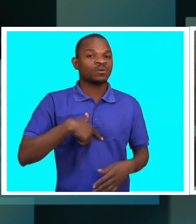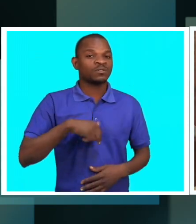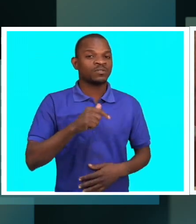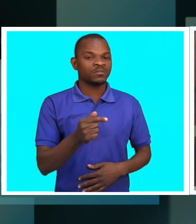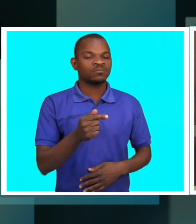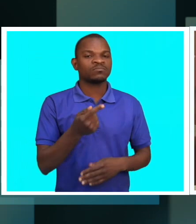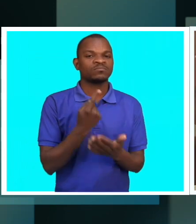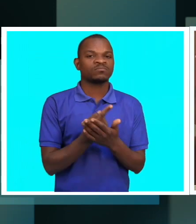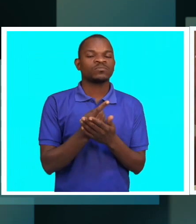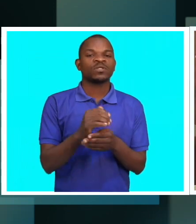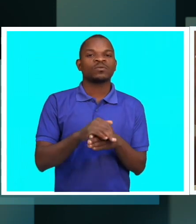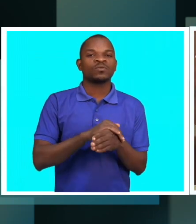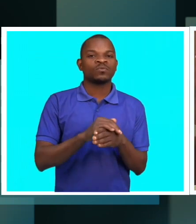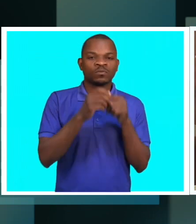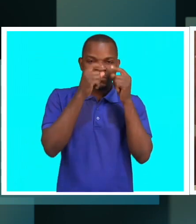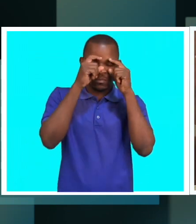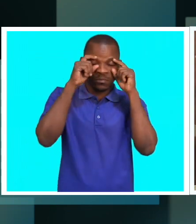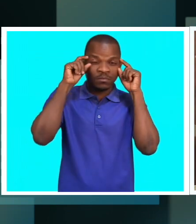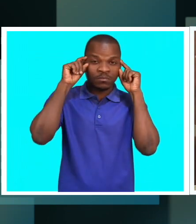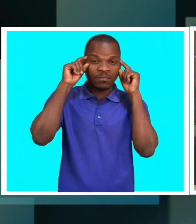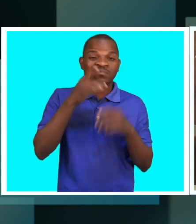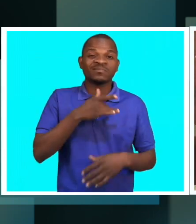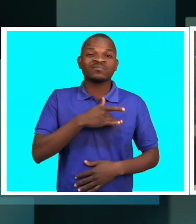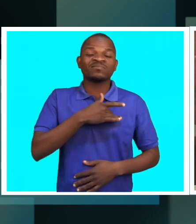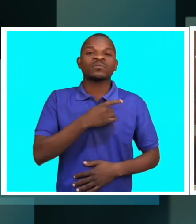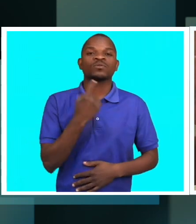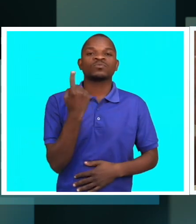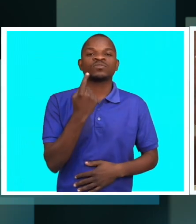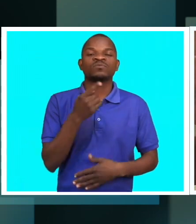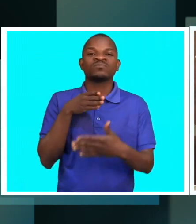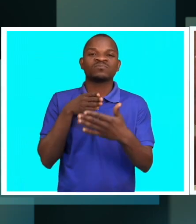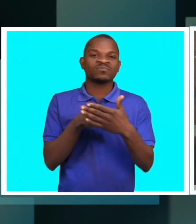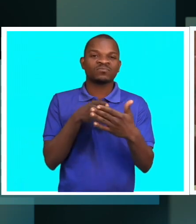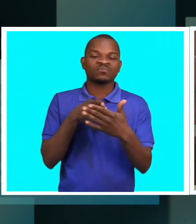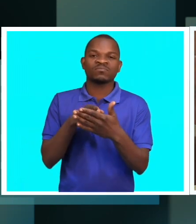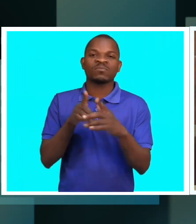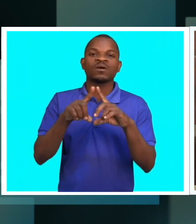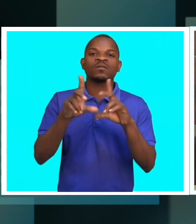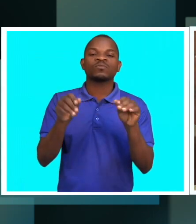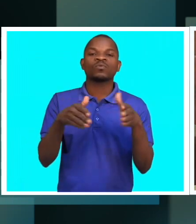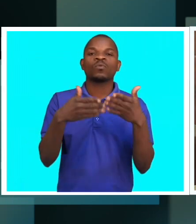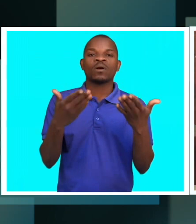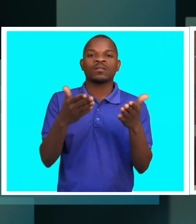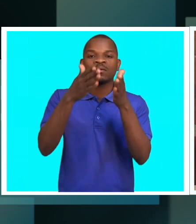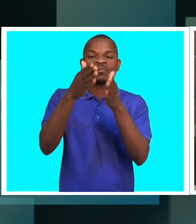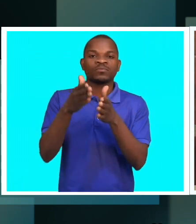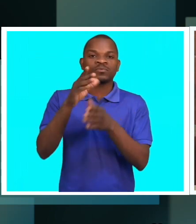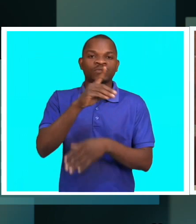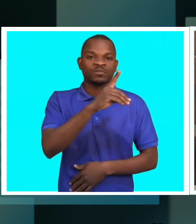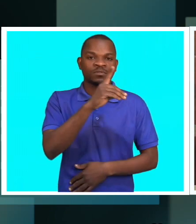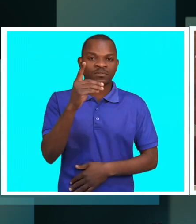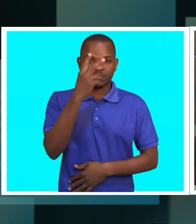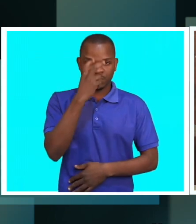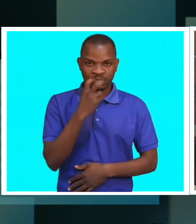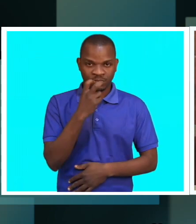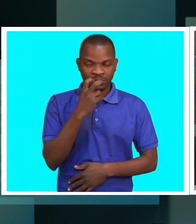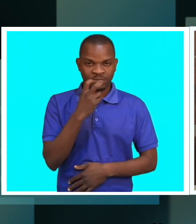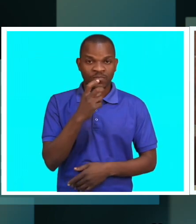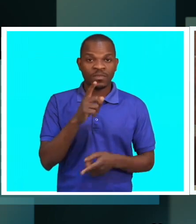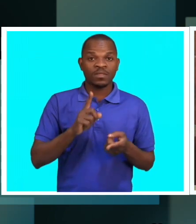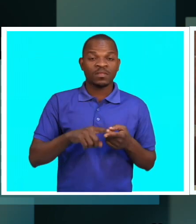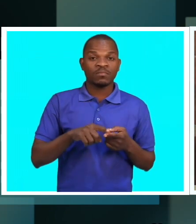para poder sentir quais são as dificuldades que cuidamento de deficiência de um pessoal possa ter. Nessa modalidade,